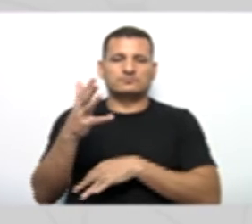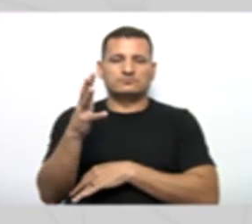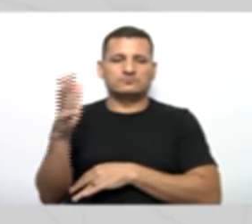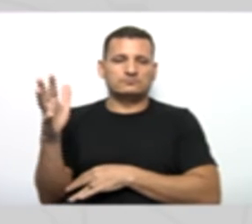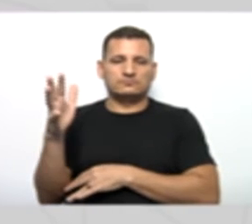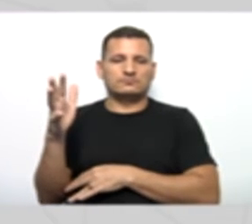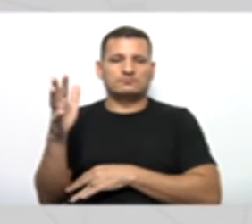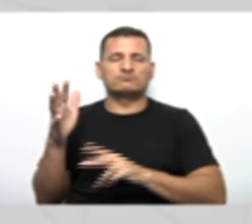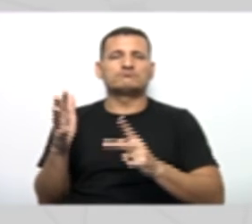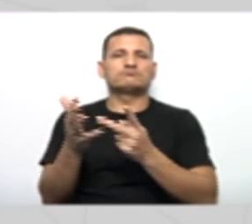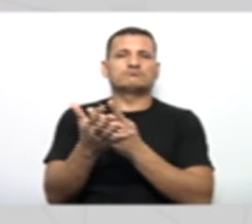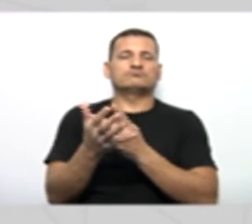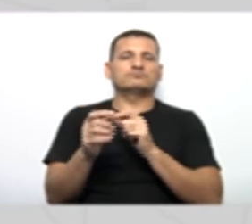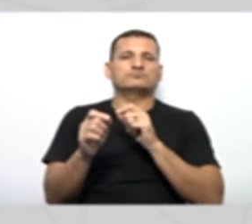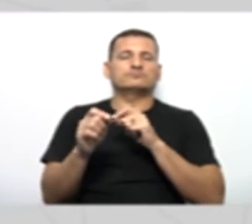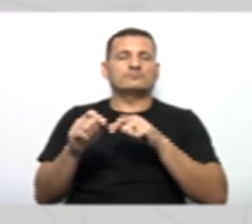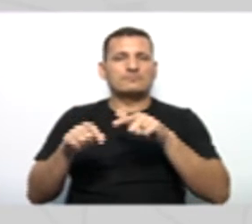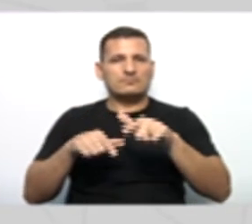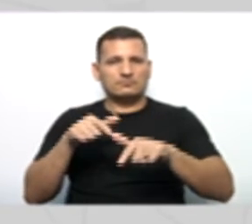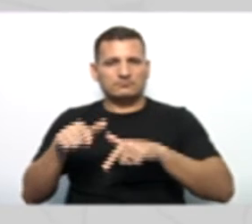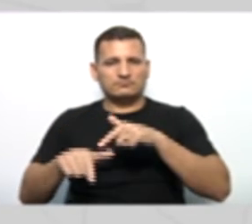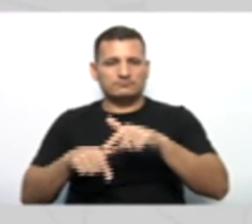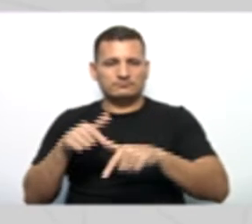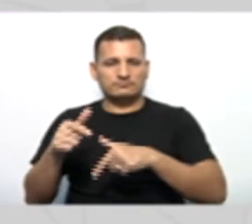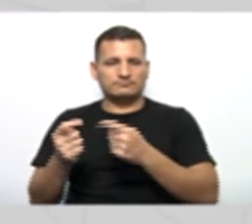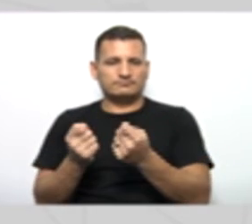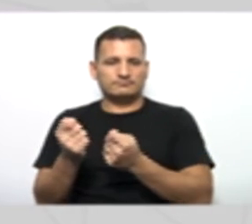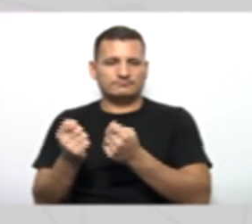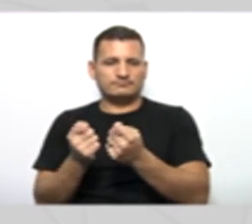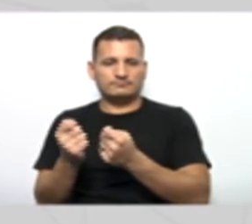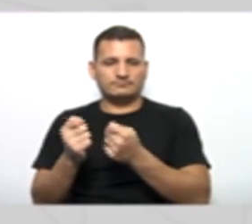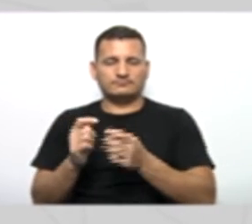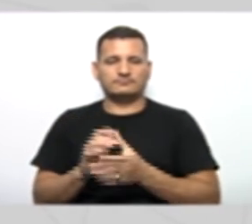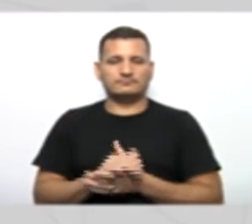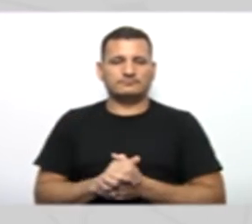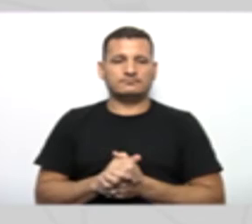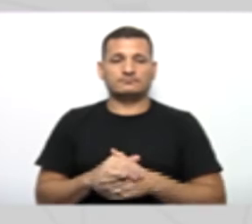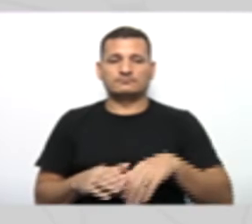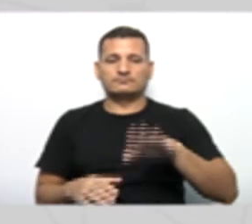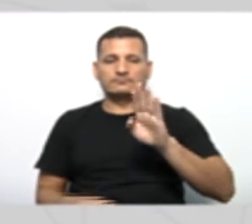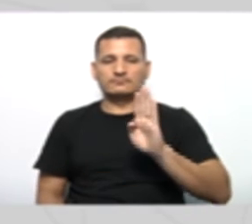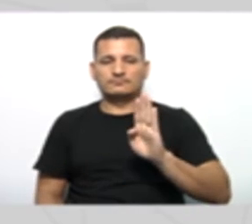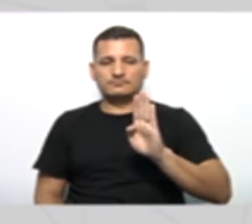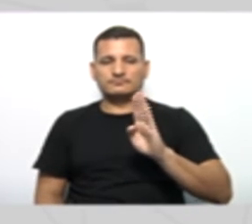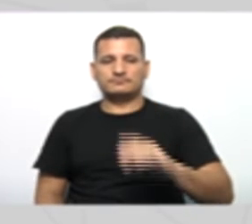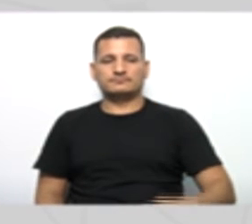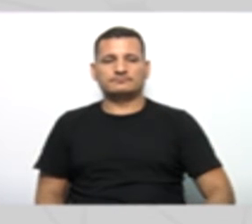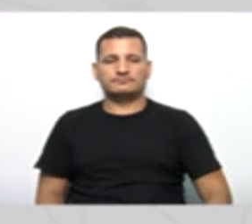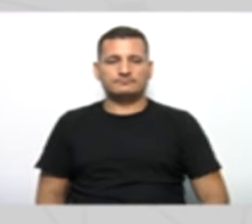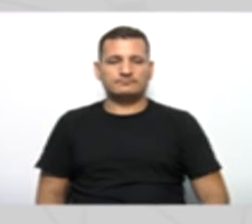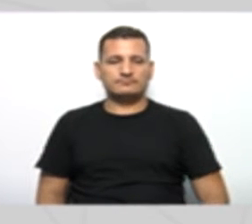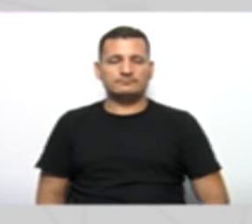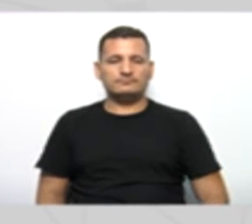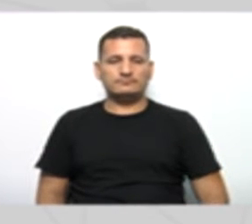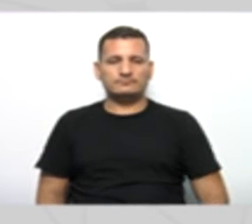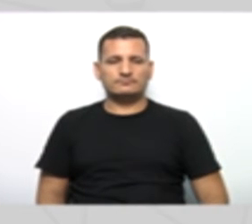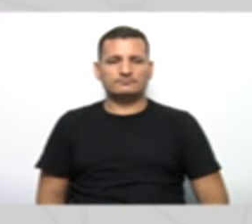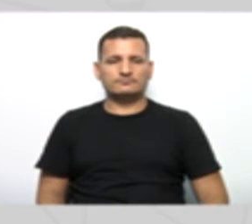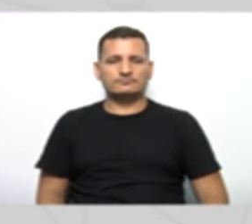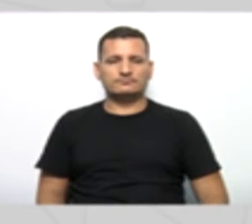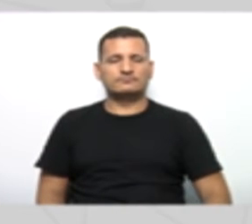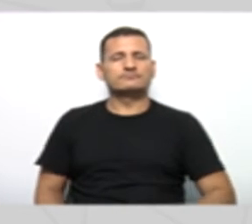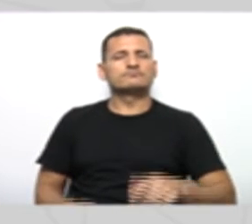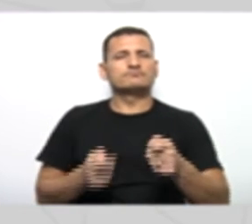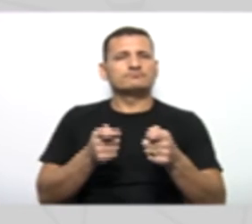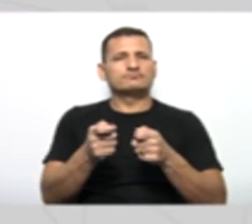causado pelas atividades econômicas. Ou pode ser ainda a letra B. A definição do que é